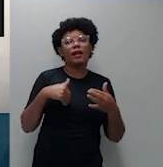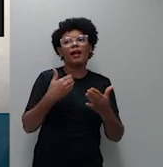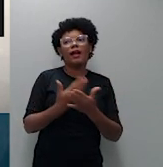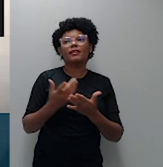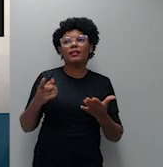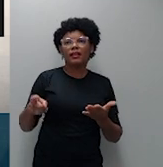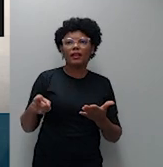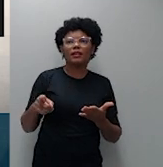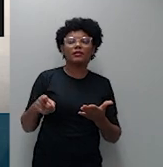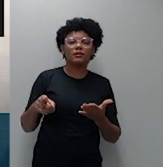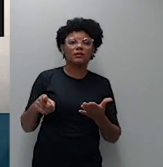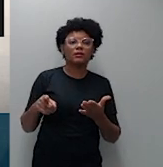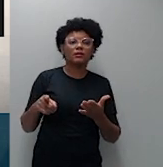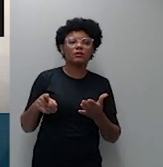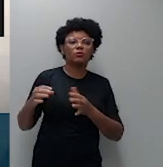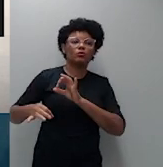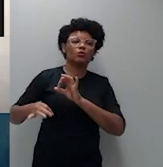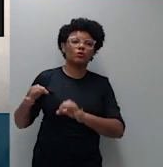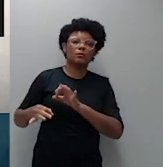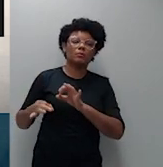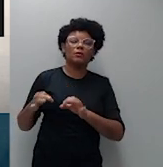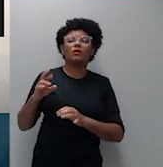julgamento de